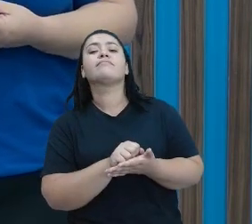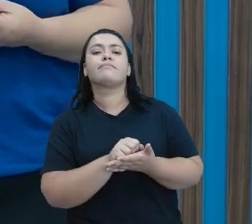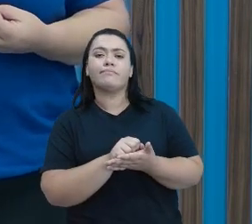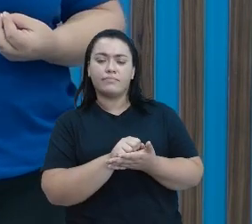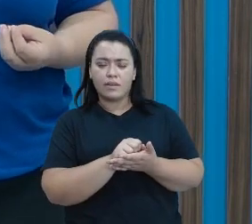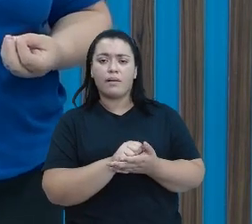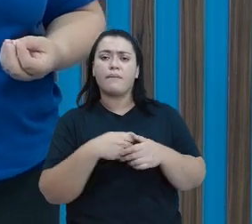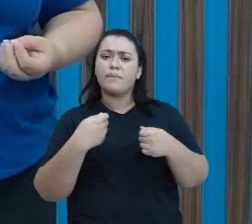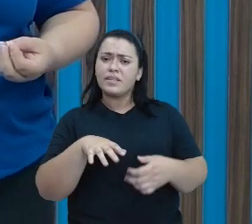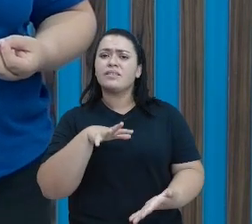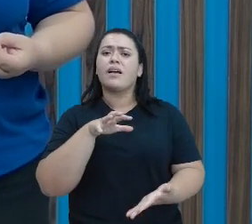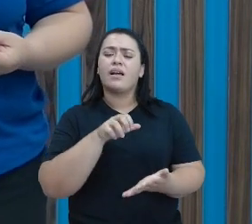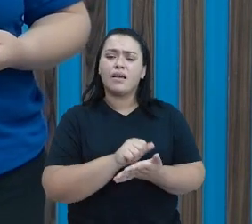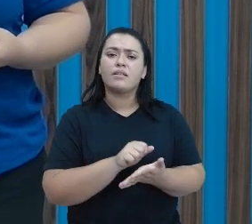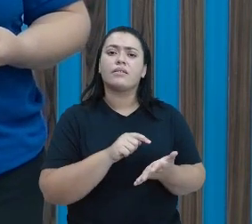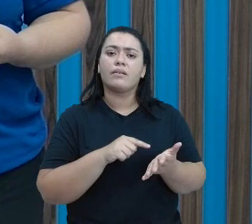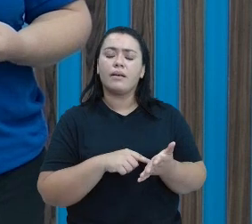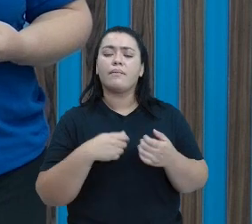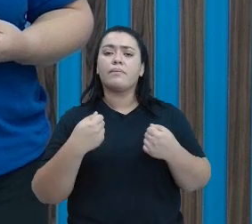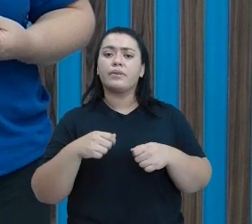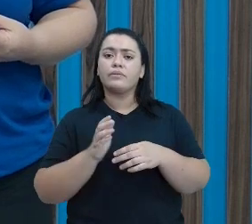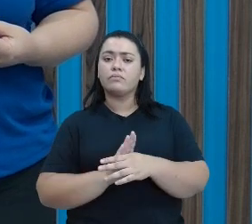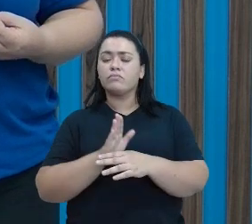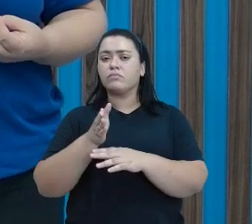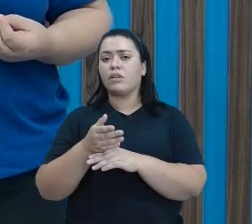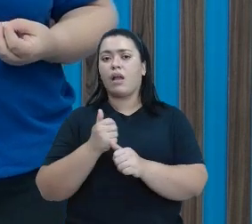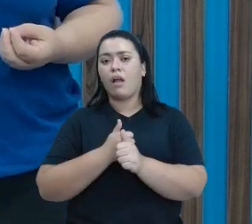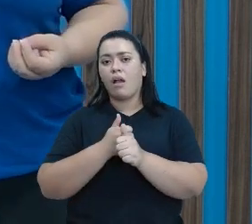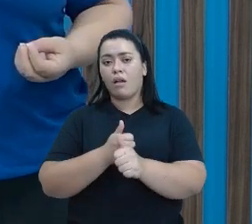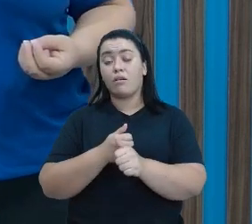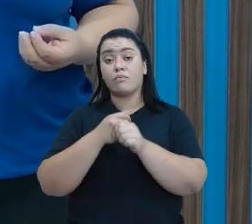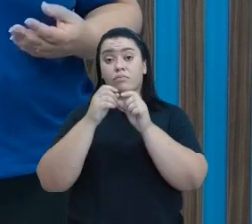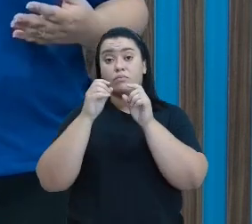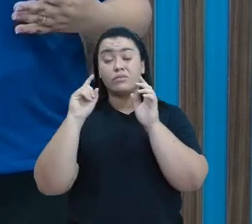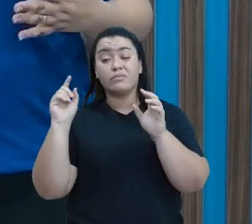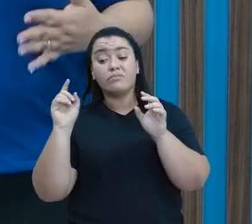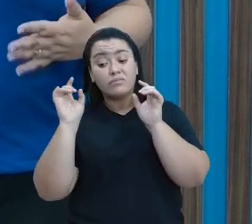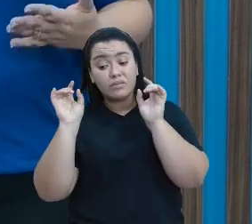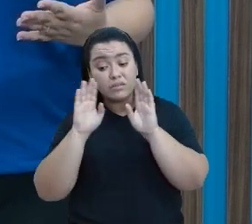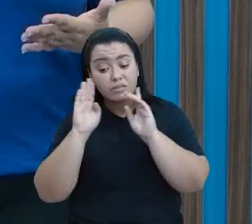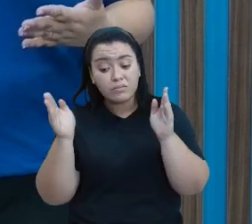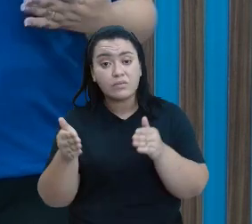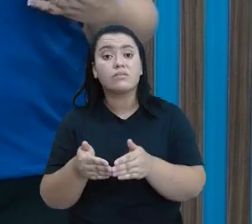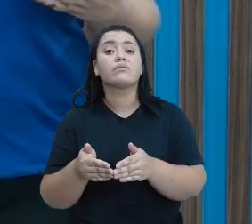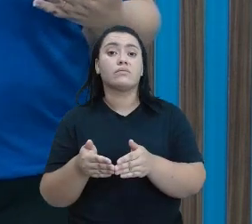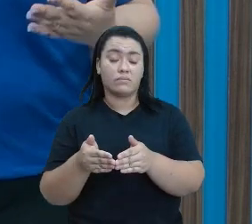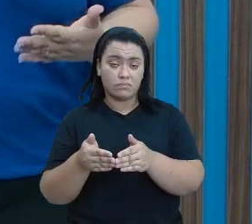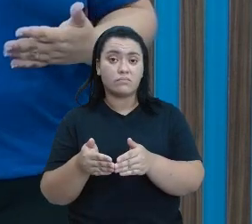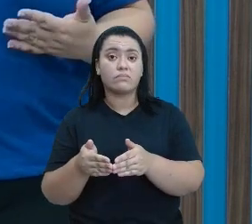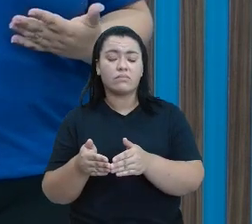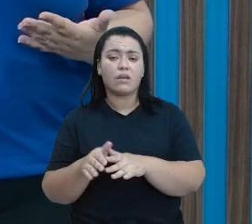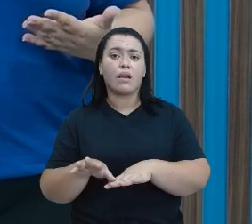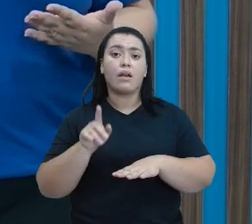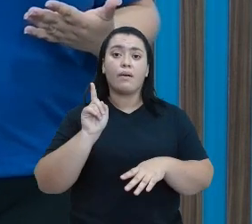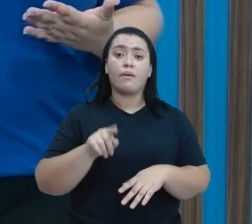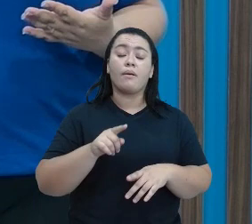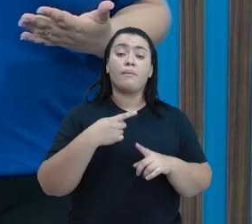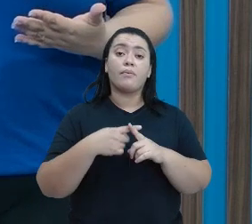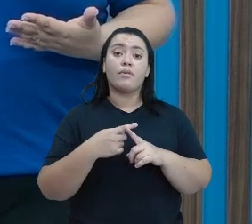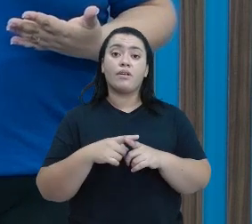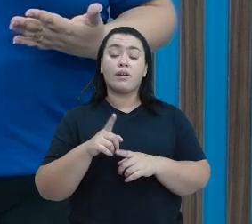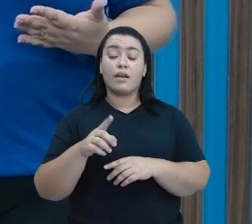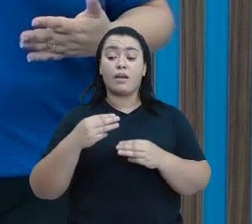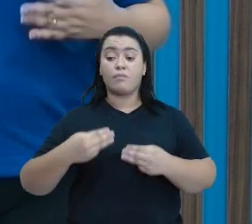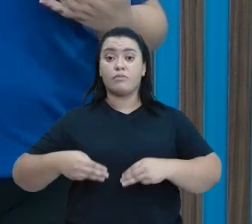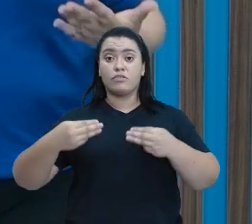seja registrado essa matrícula para esse acompanhamento específico. Não é? Através dele, que a escola, não é, e o